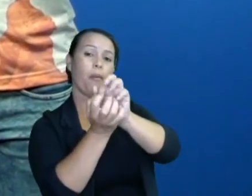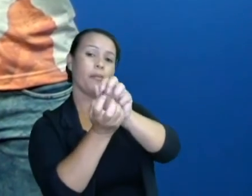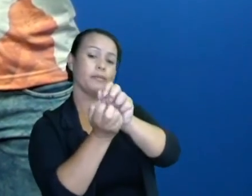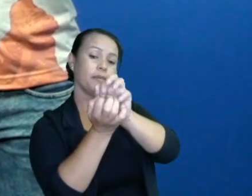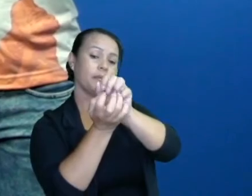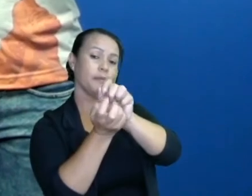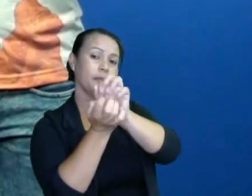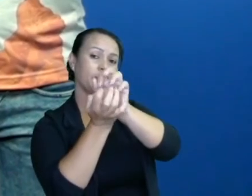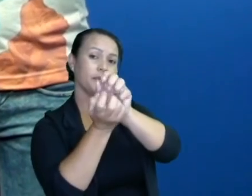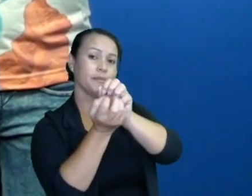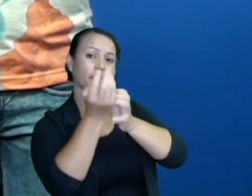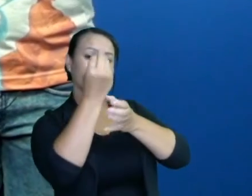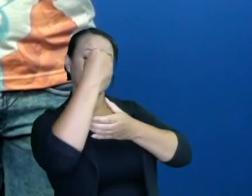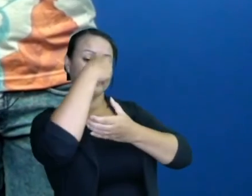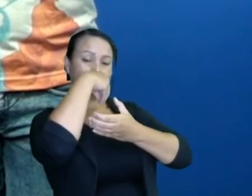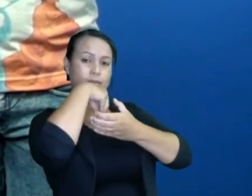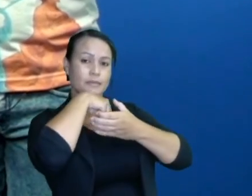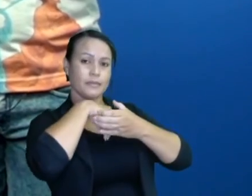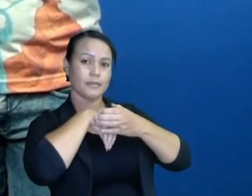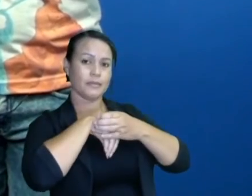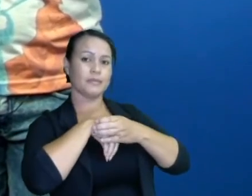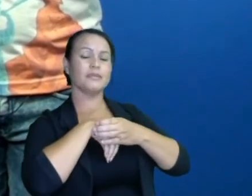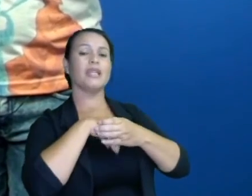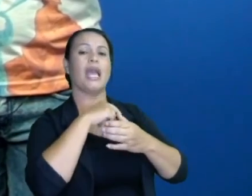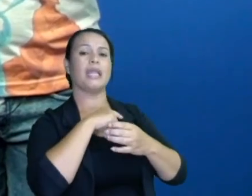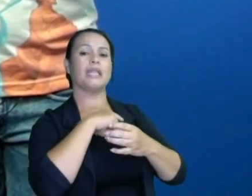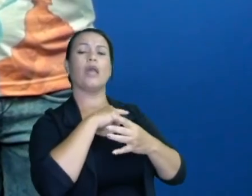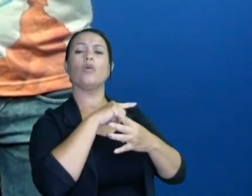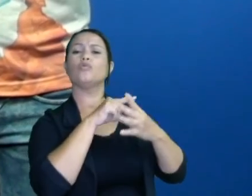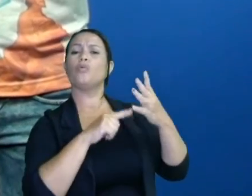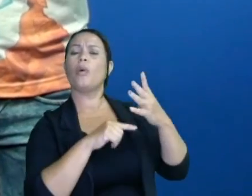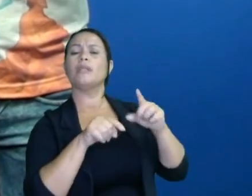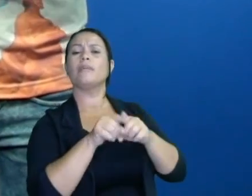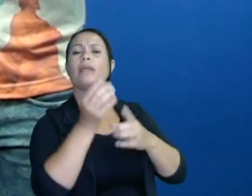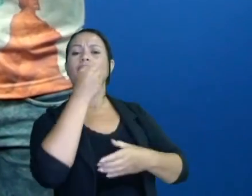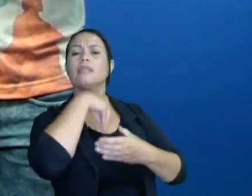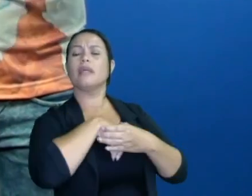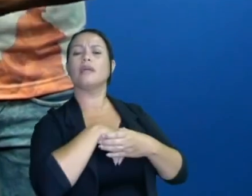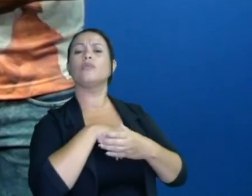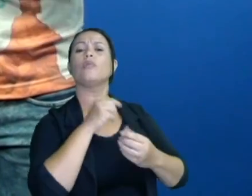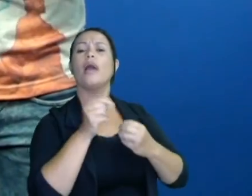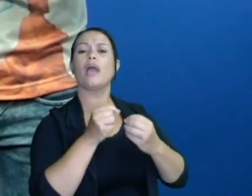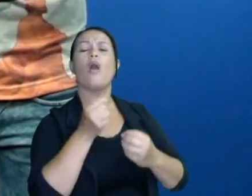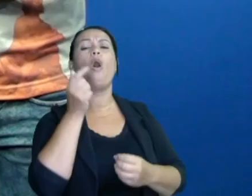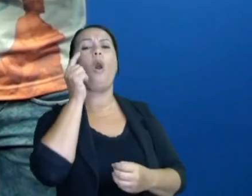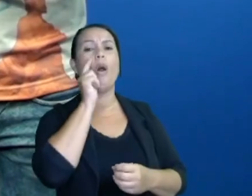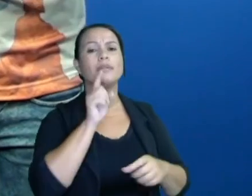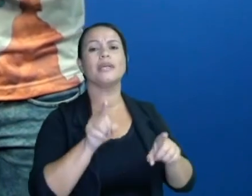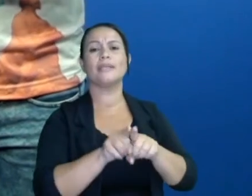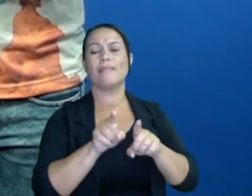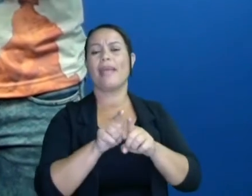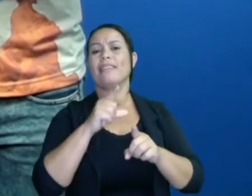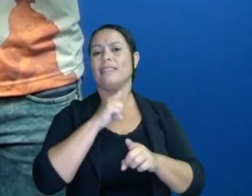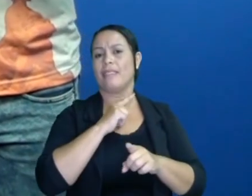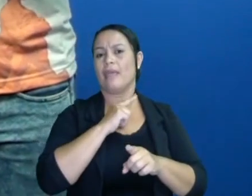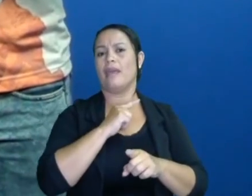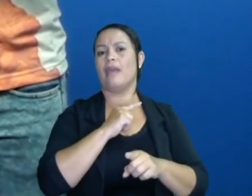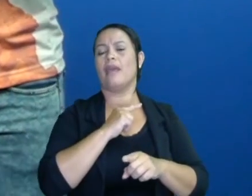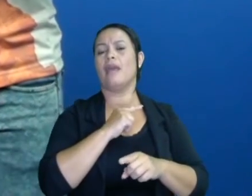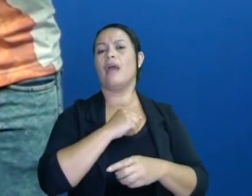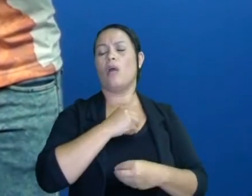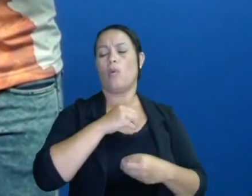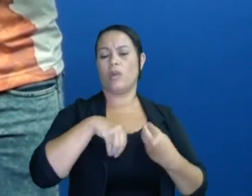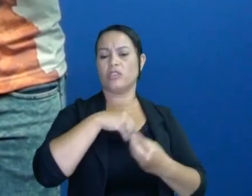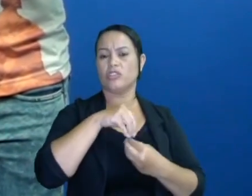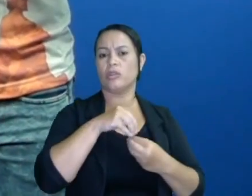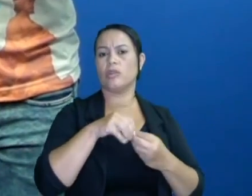para um dos 4 estômagos que o ruminante possui. Ele consegue realizar uma pré-digestão, depois